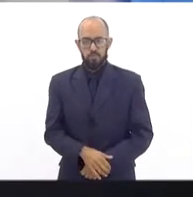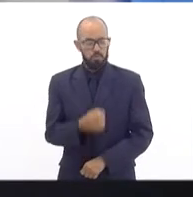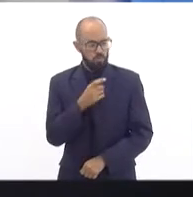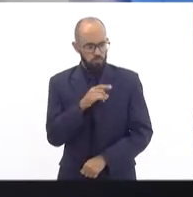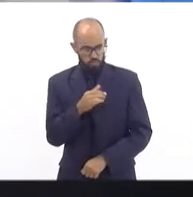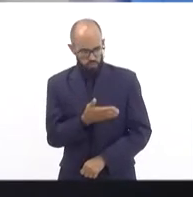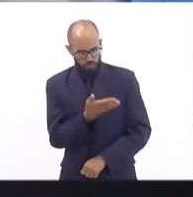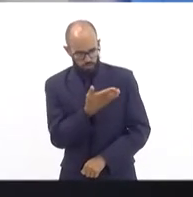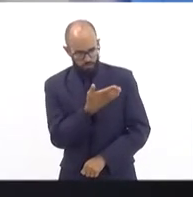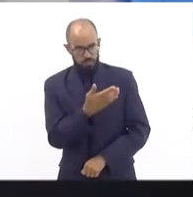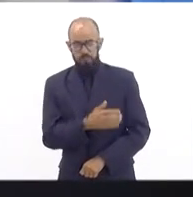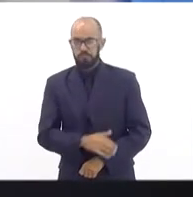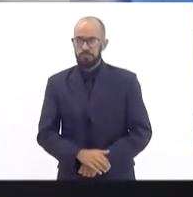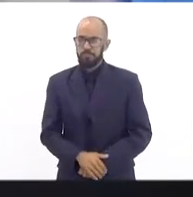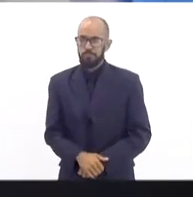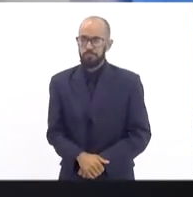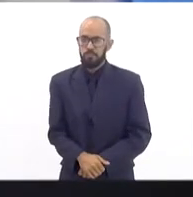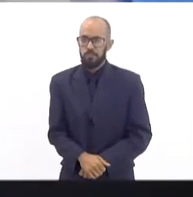dia.